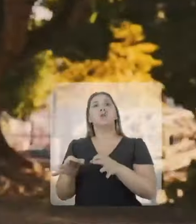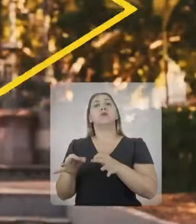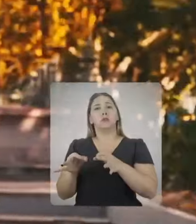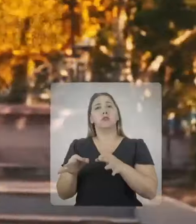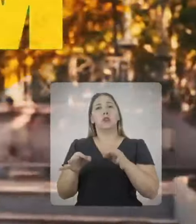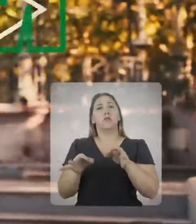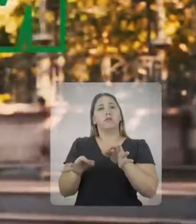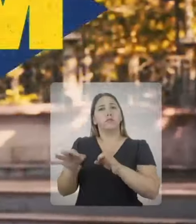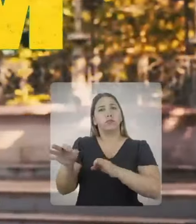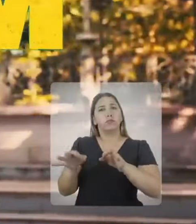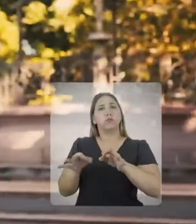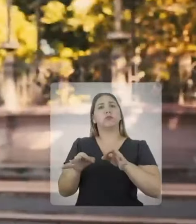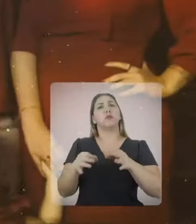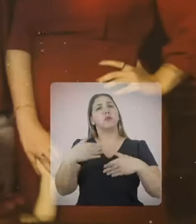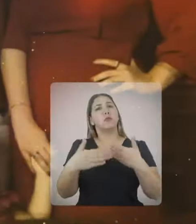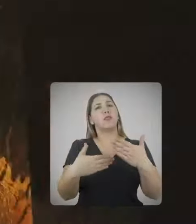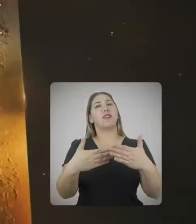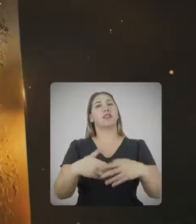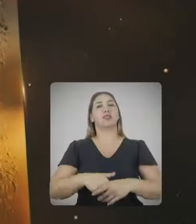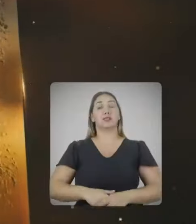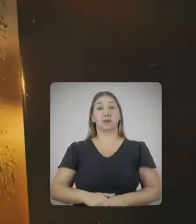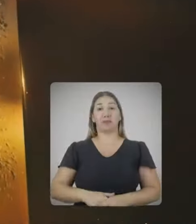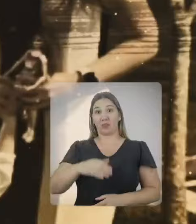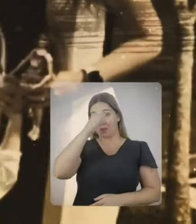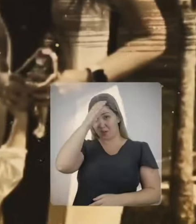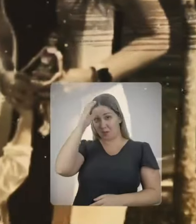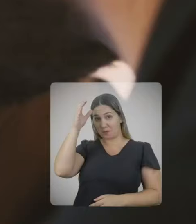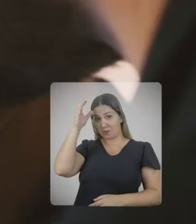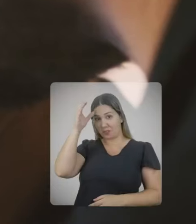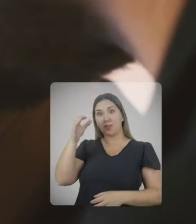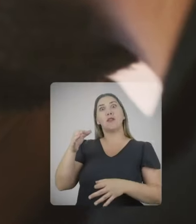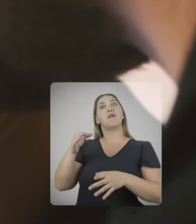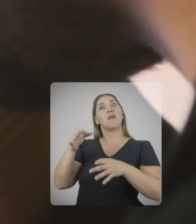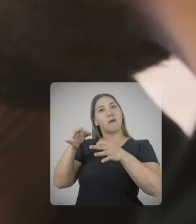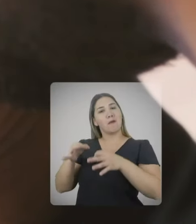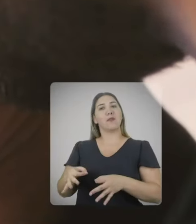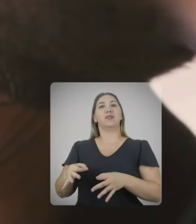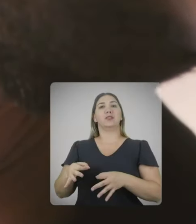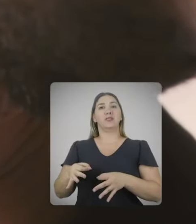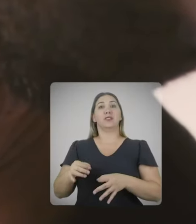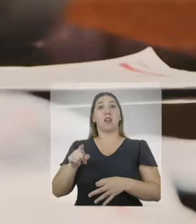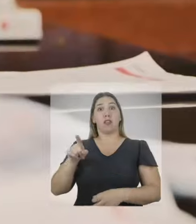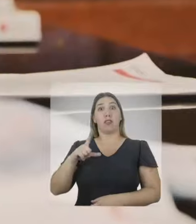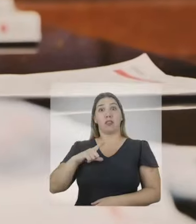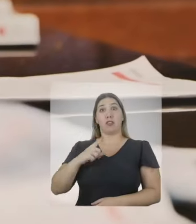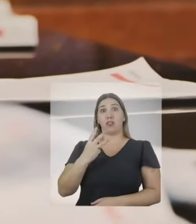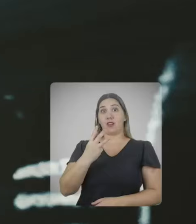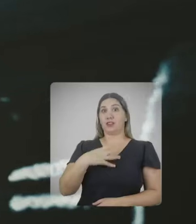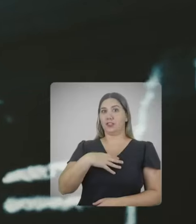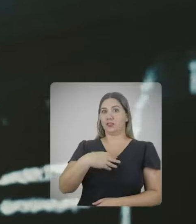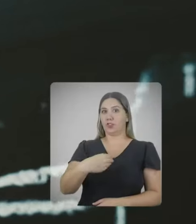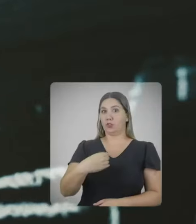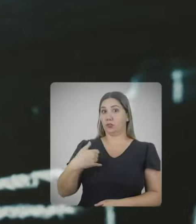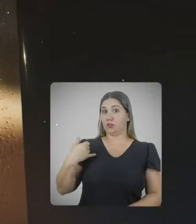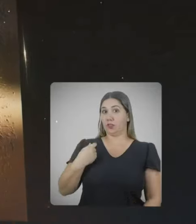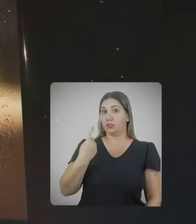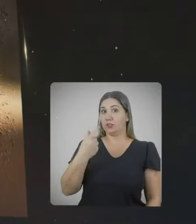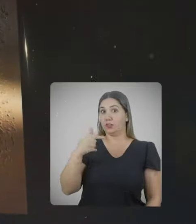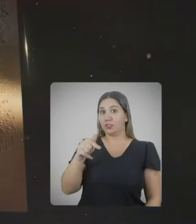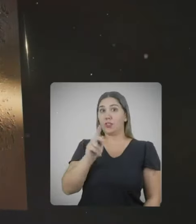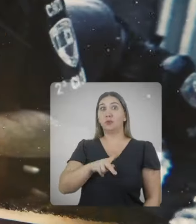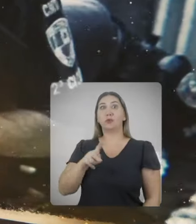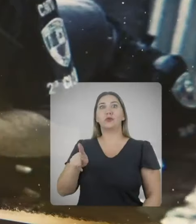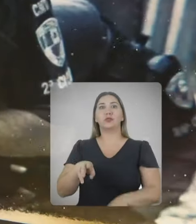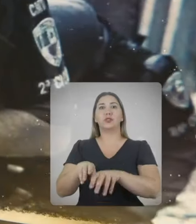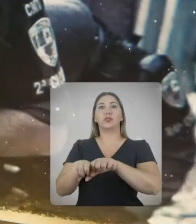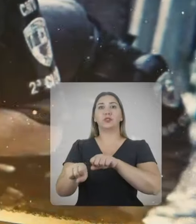Neto representa a ordem. Pai de 3 filhos, iniciou sua trajetória aos 17 anos como professor. Foi sargento na